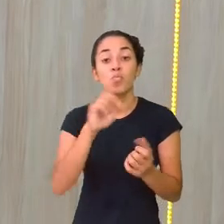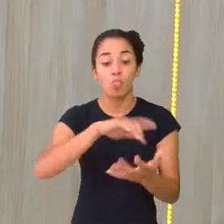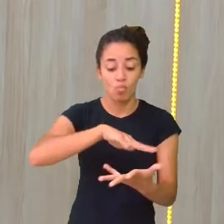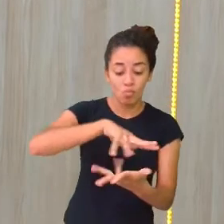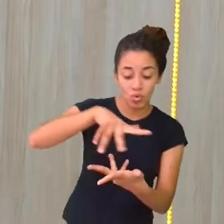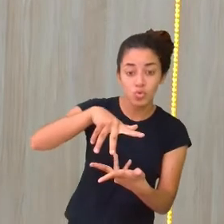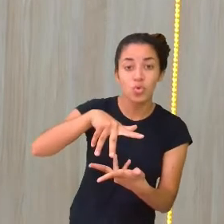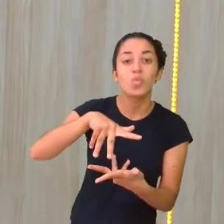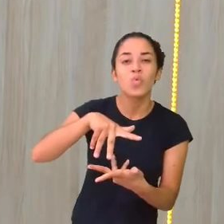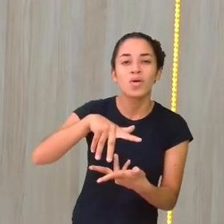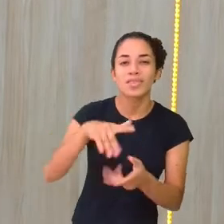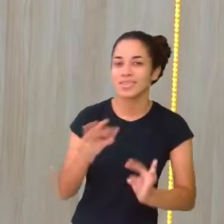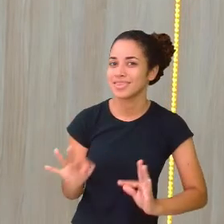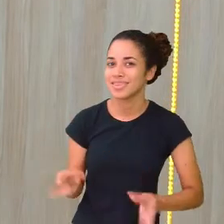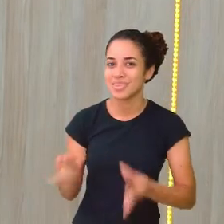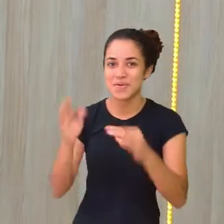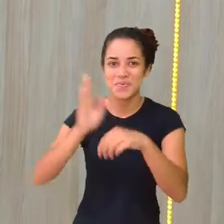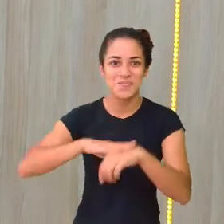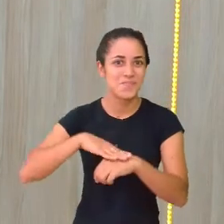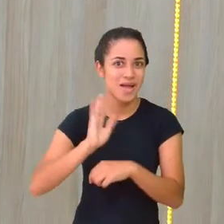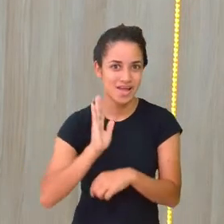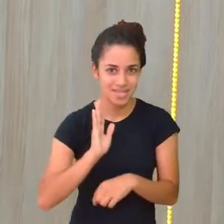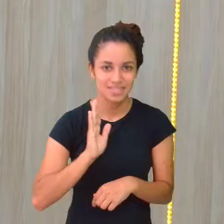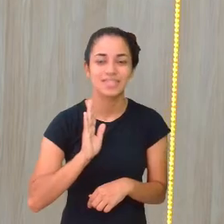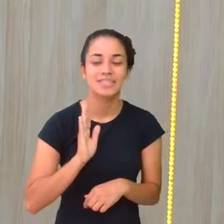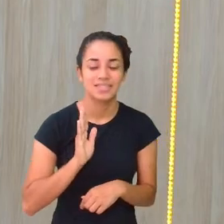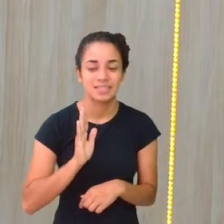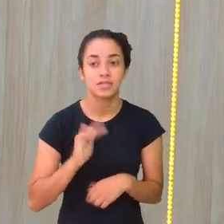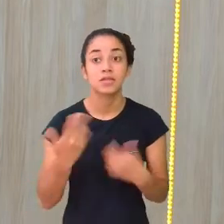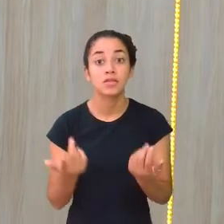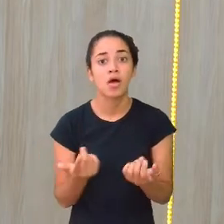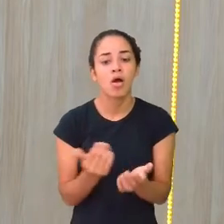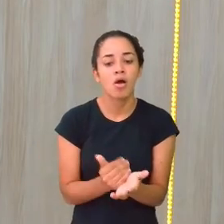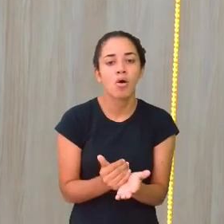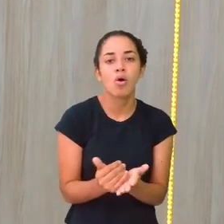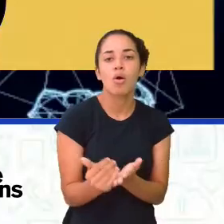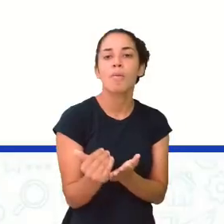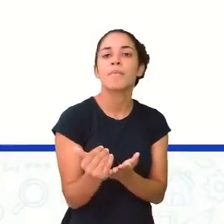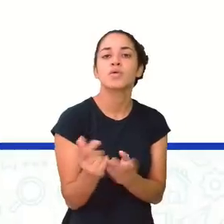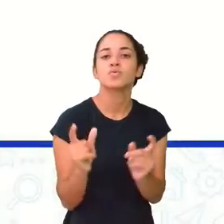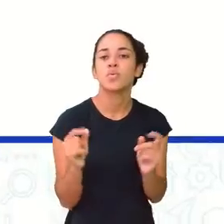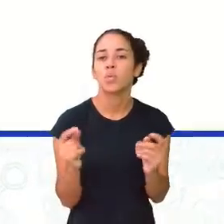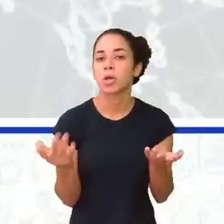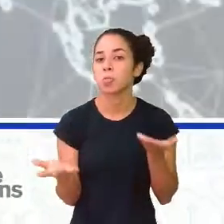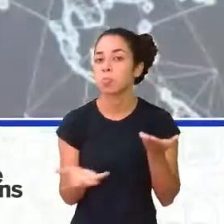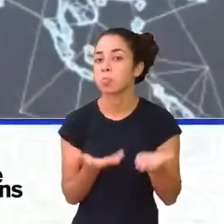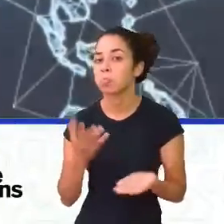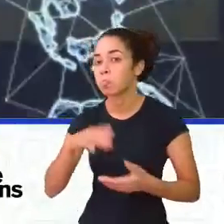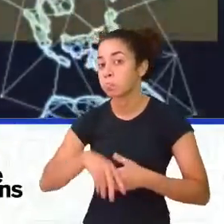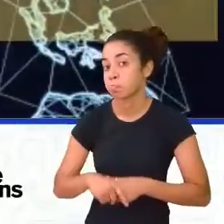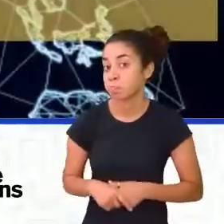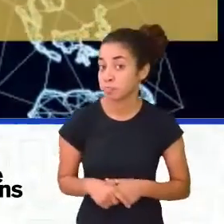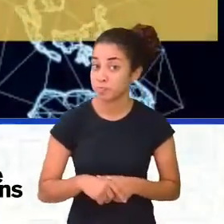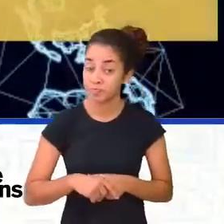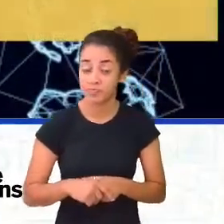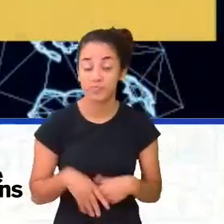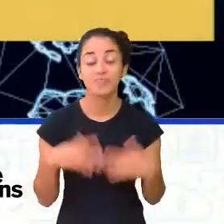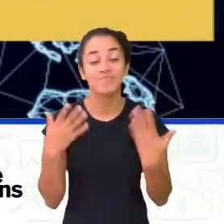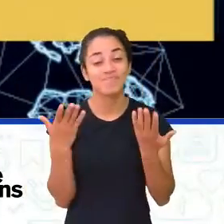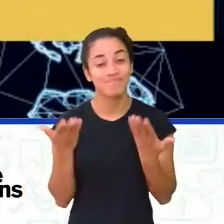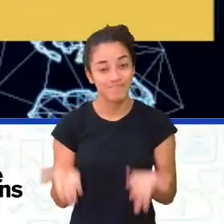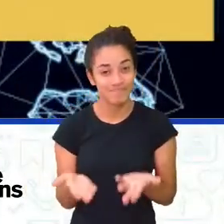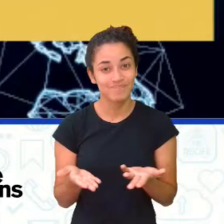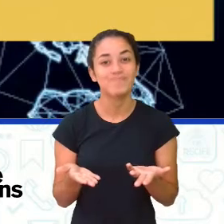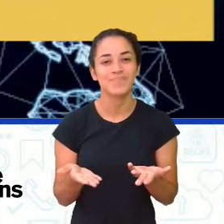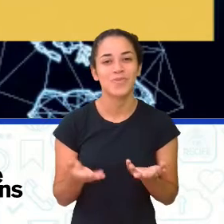mais técnico. Então, começa a aparecer o que, professor? Começa a aparecer justamente o que